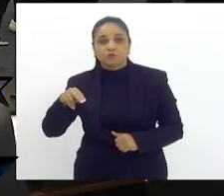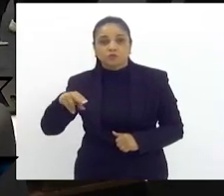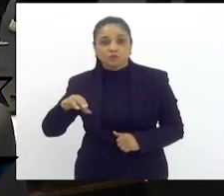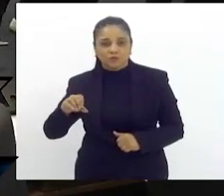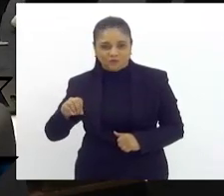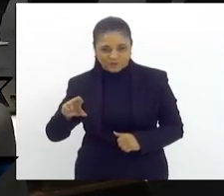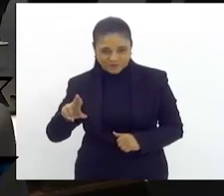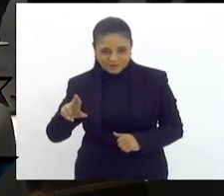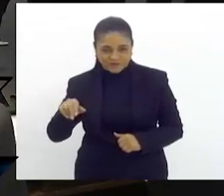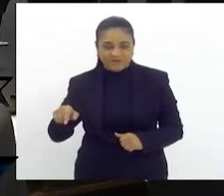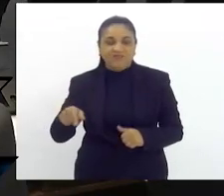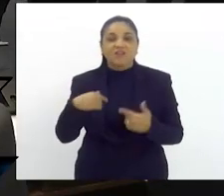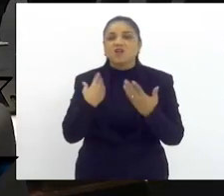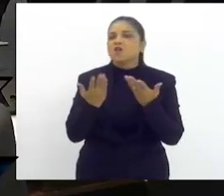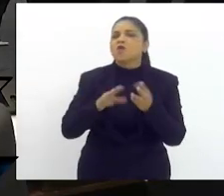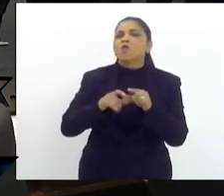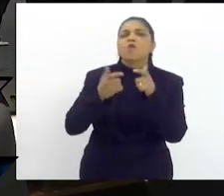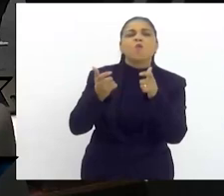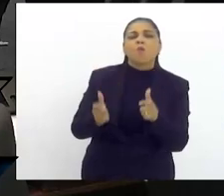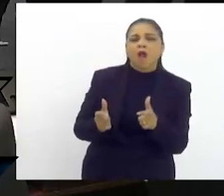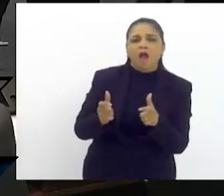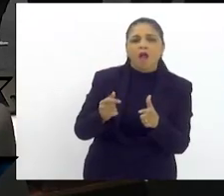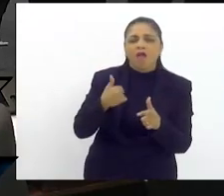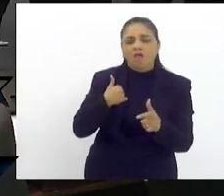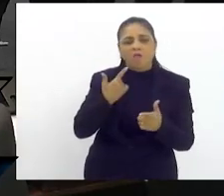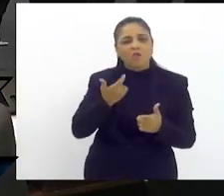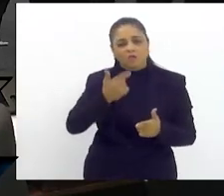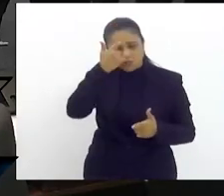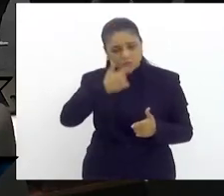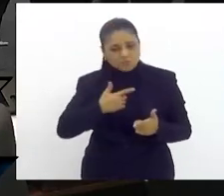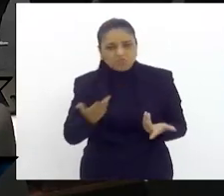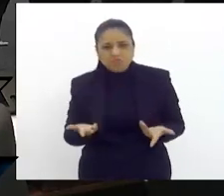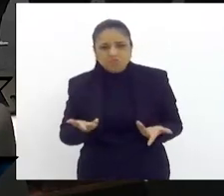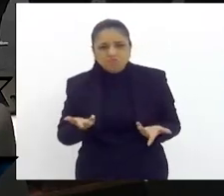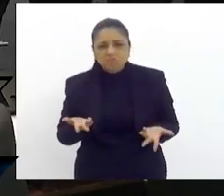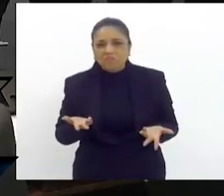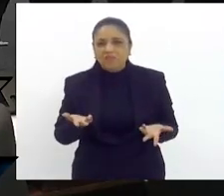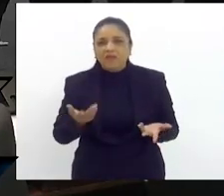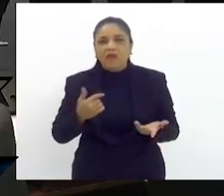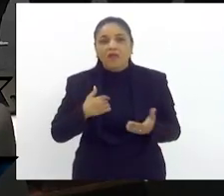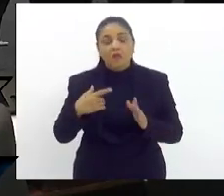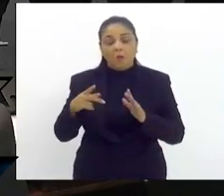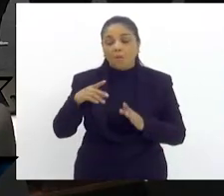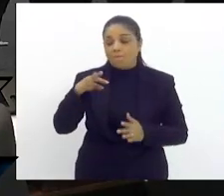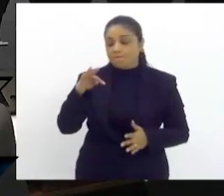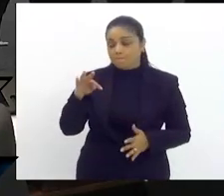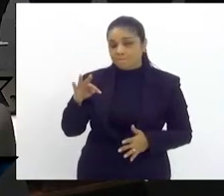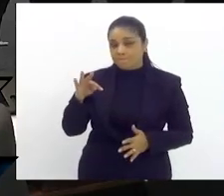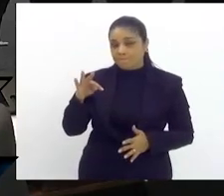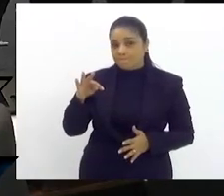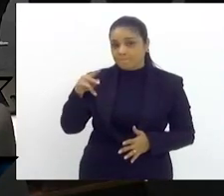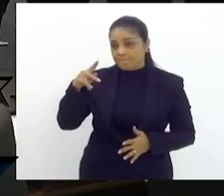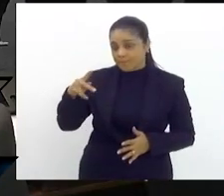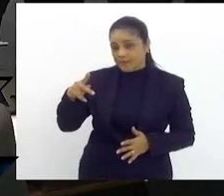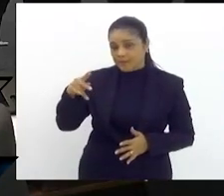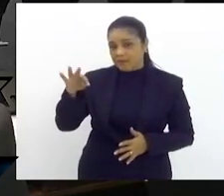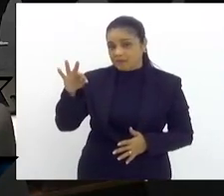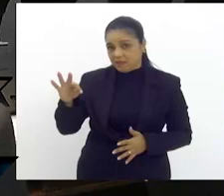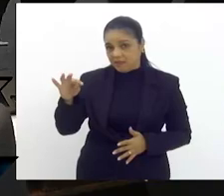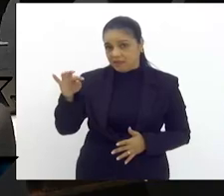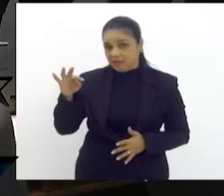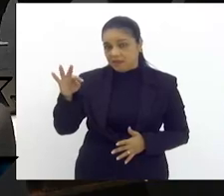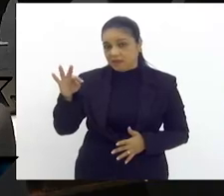me perguntando qual o lugar que eu venho e o lugar que eu venho é o PDT é o partido